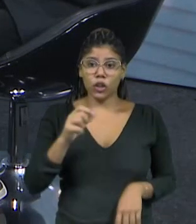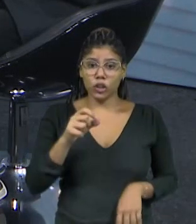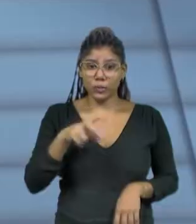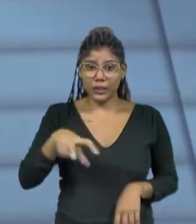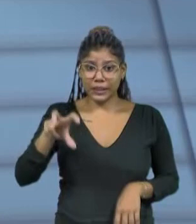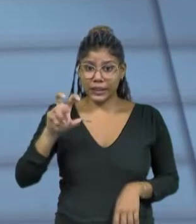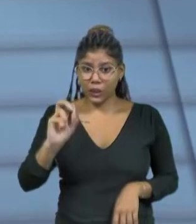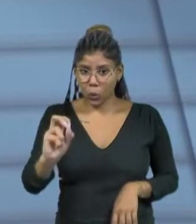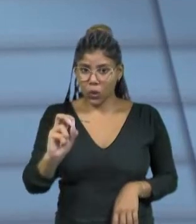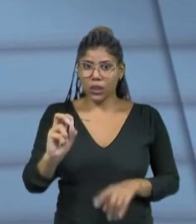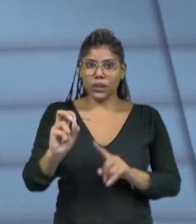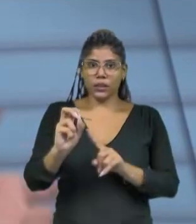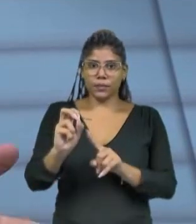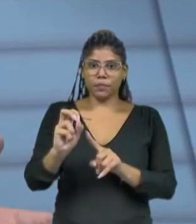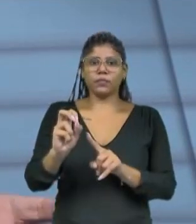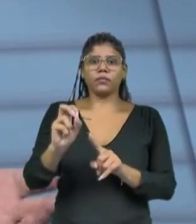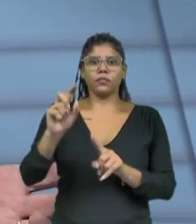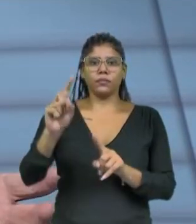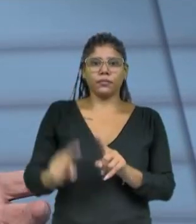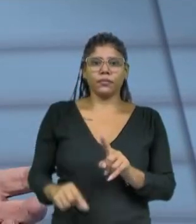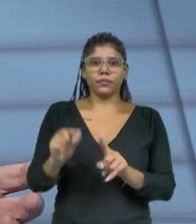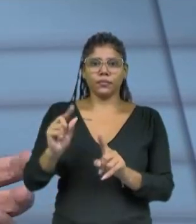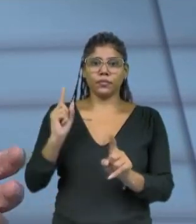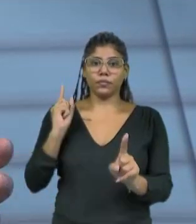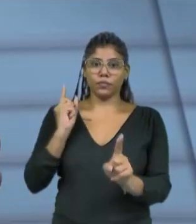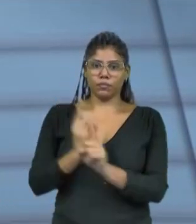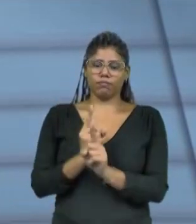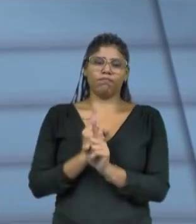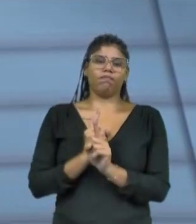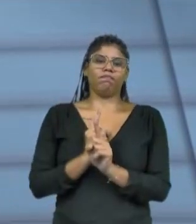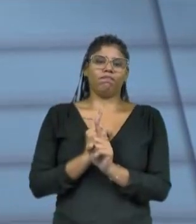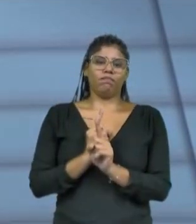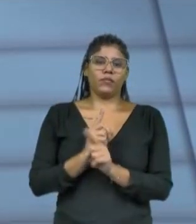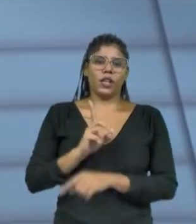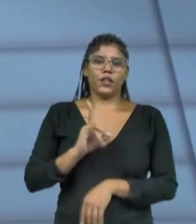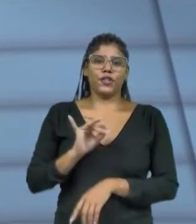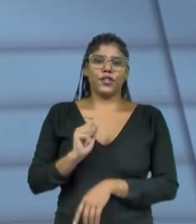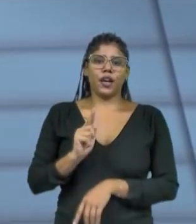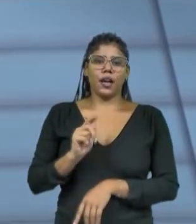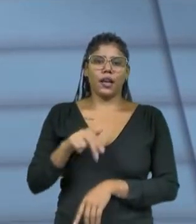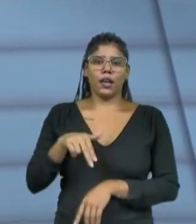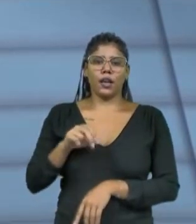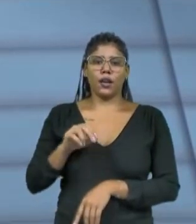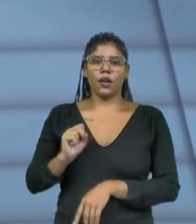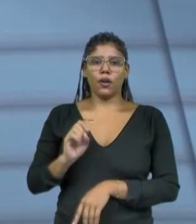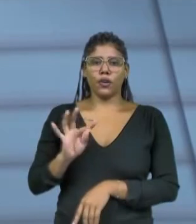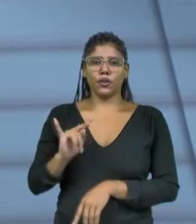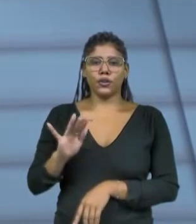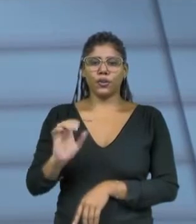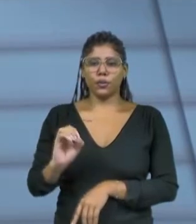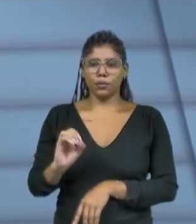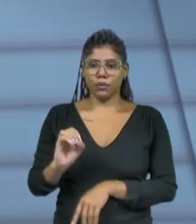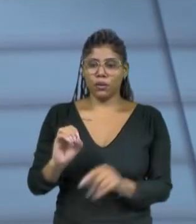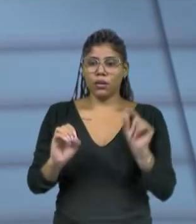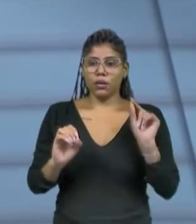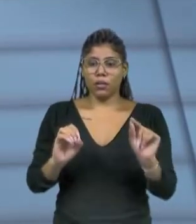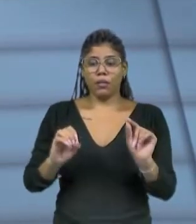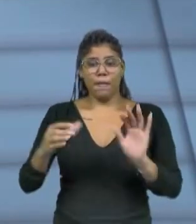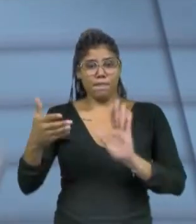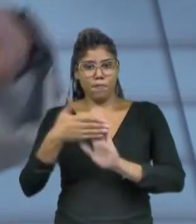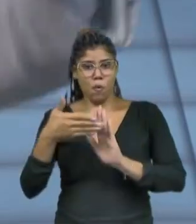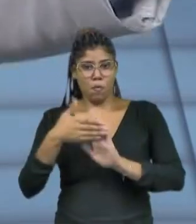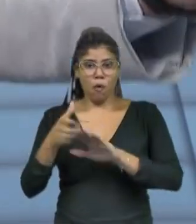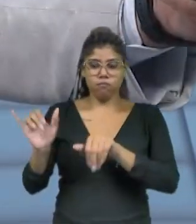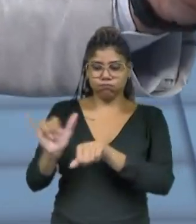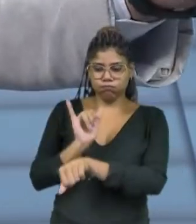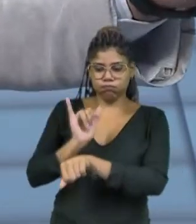ele parte de um diagnóstico, como eu disse, e da condição de propor estratégias para